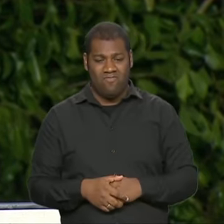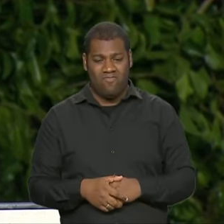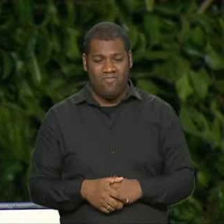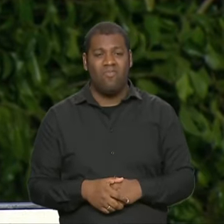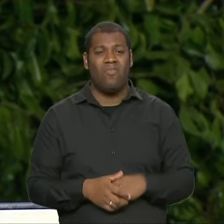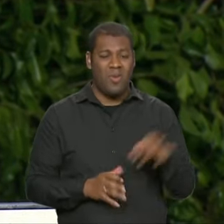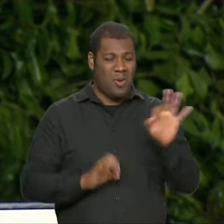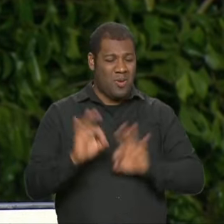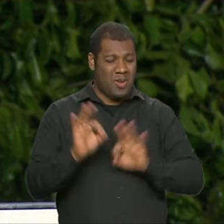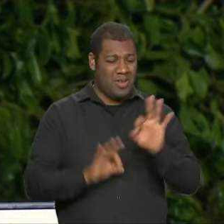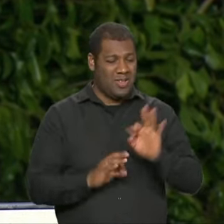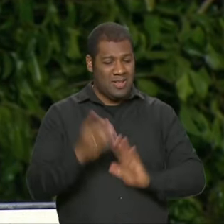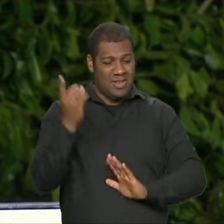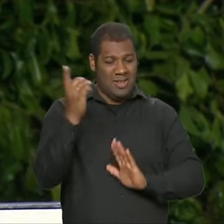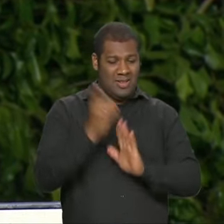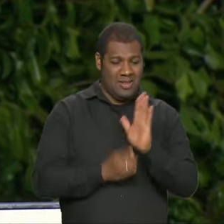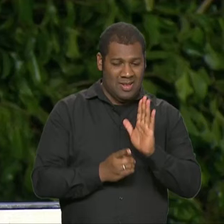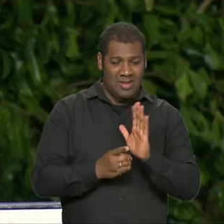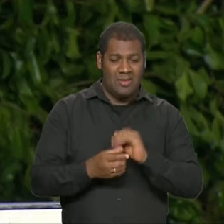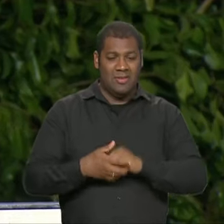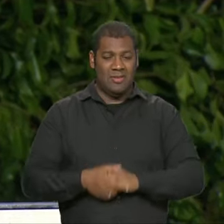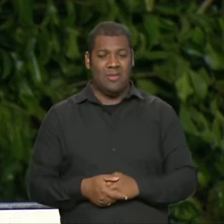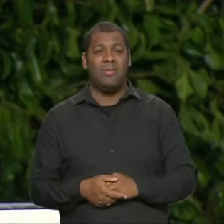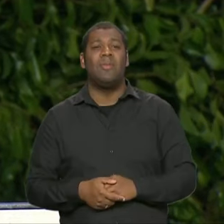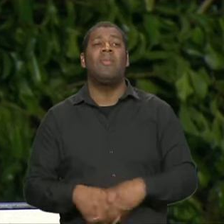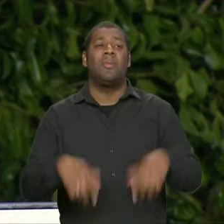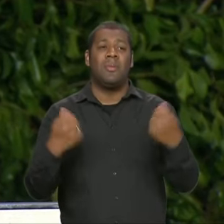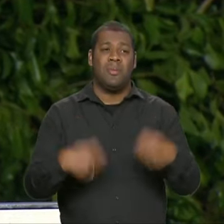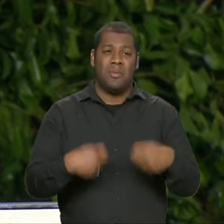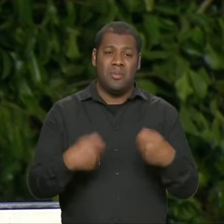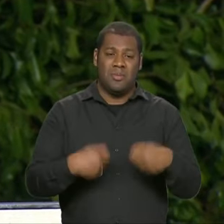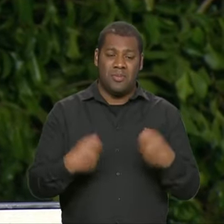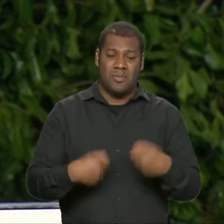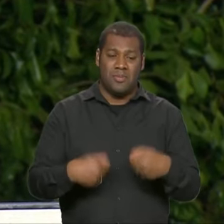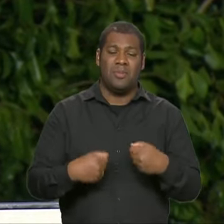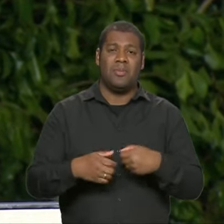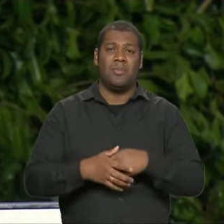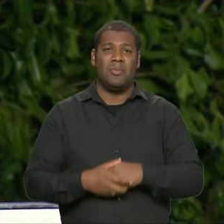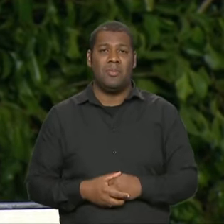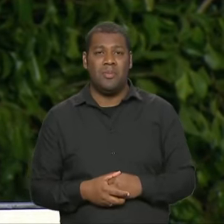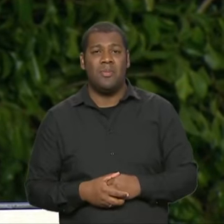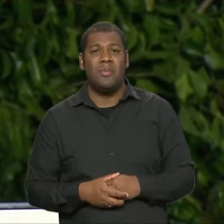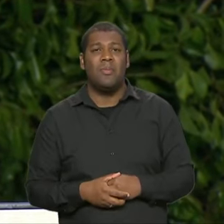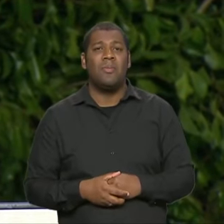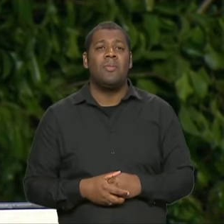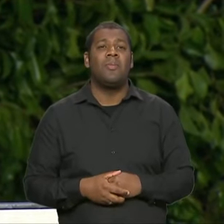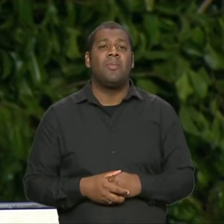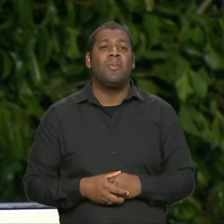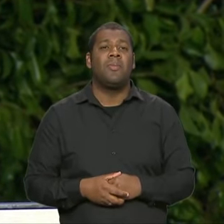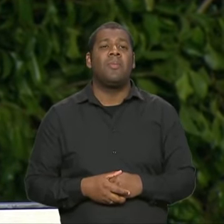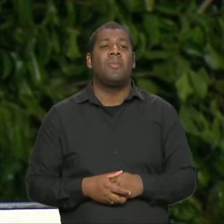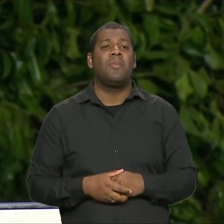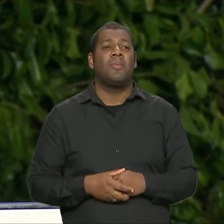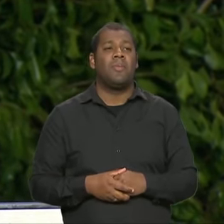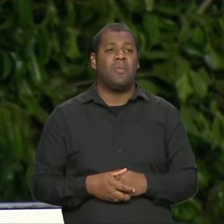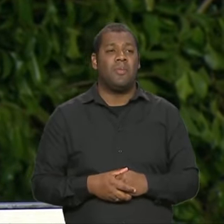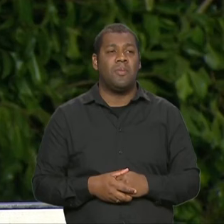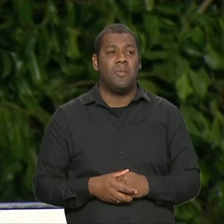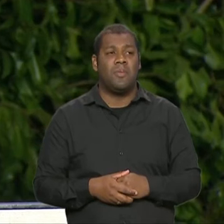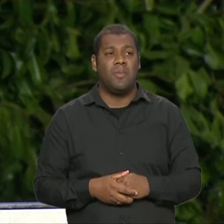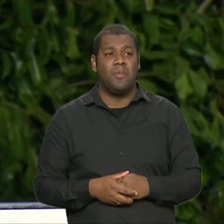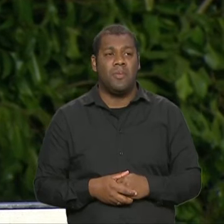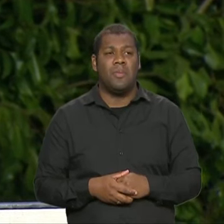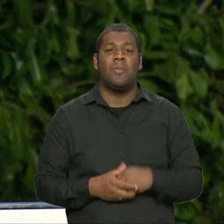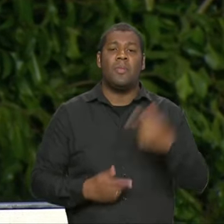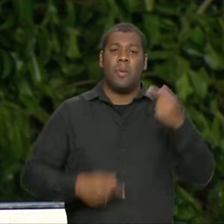declaração. Há uma urgência para ações imediatas e pragmáticas e, em segundo lugar, essas ações e o desenvolvimento